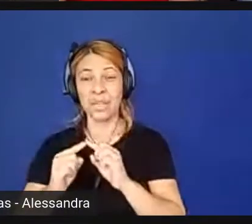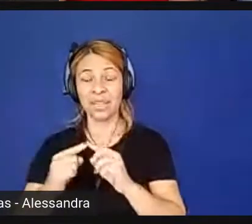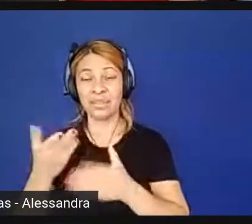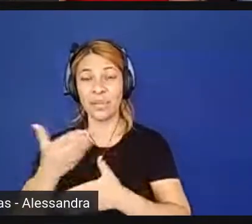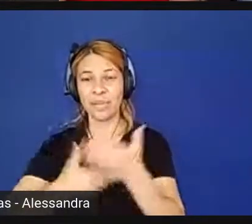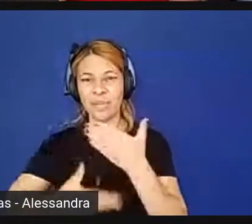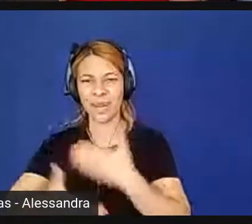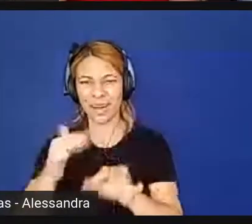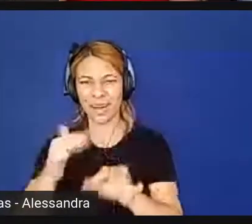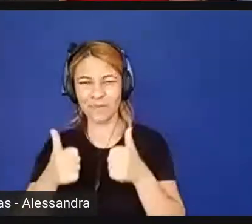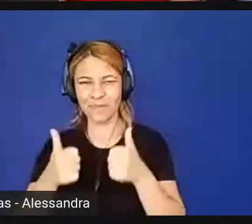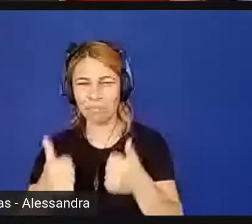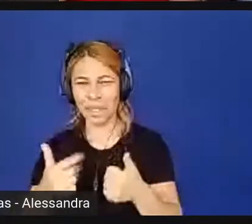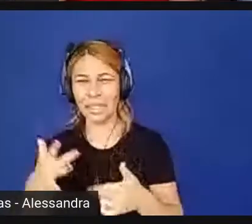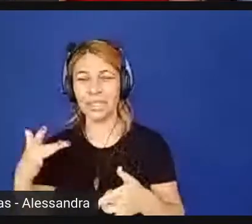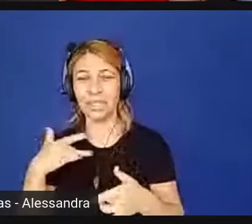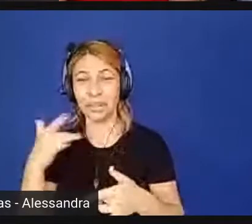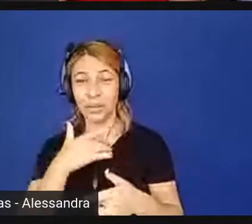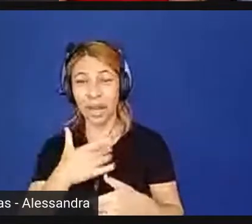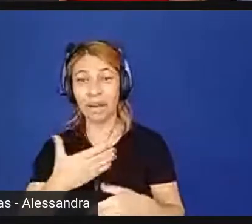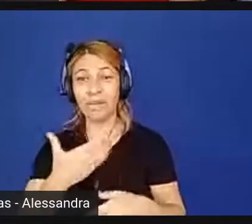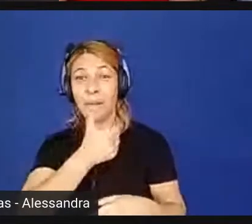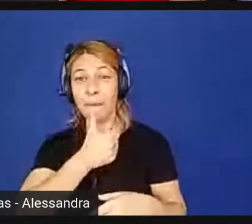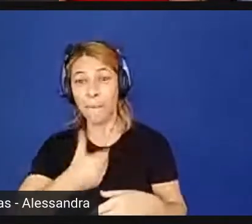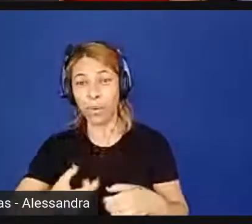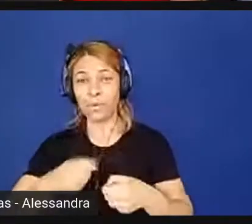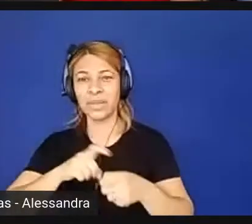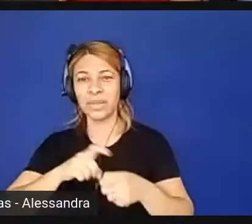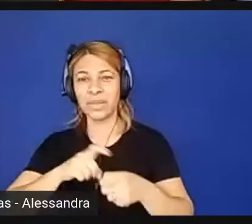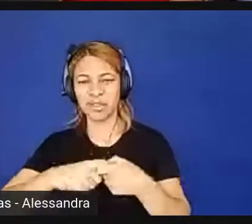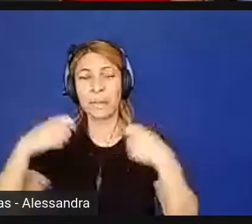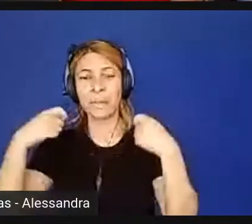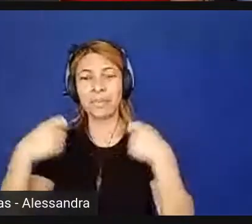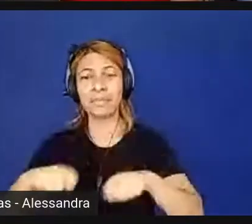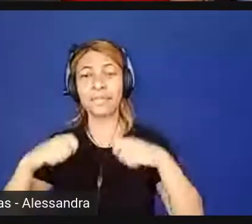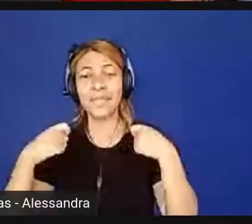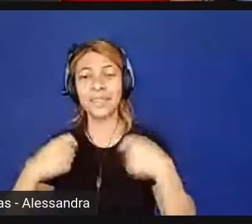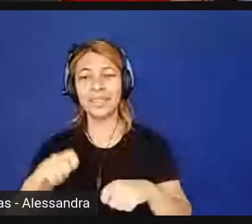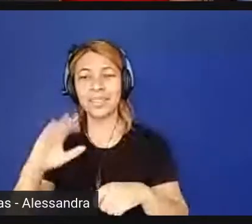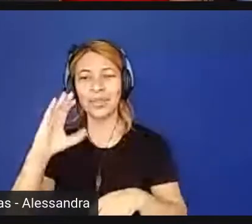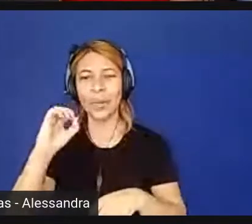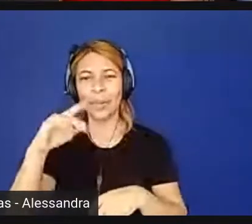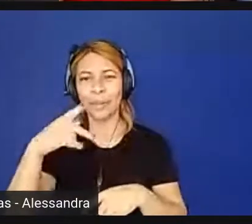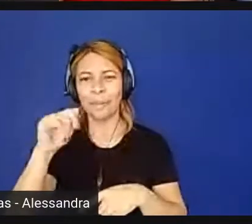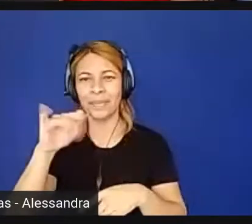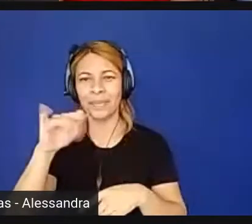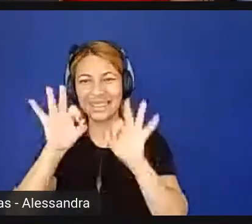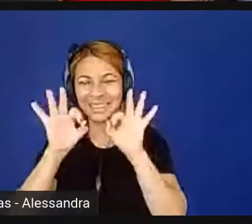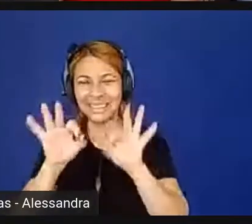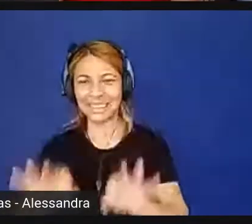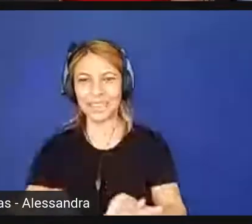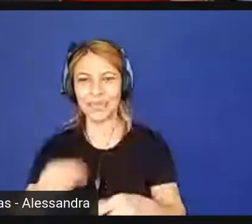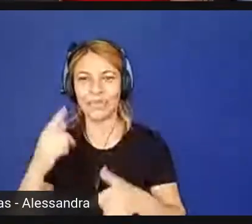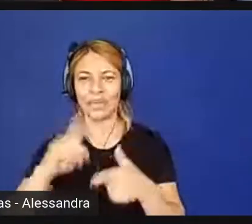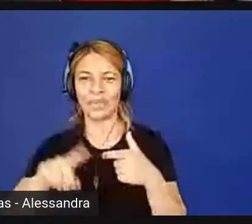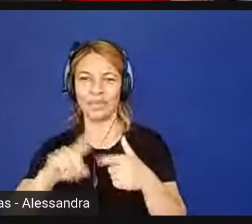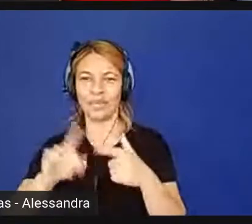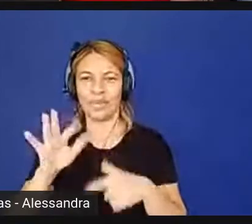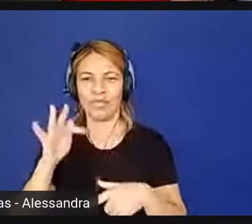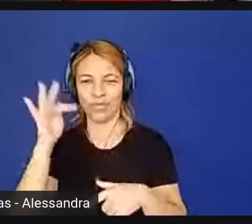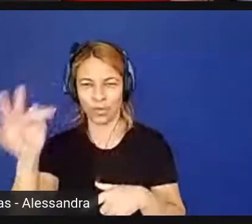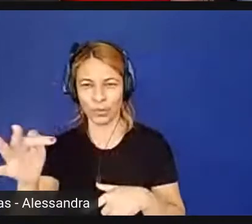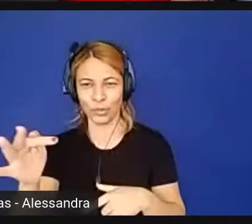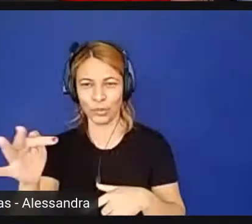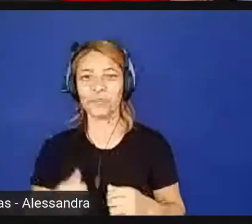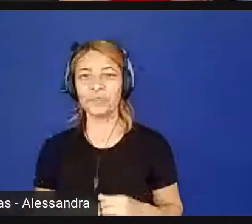do poder público com o particular demanda um compliance bem feito para que não gere frustração nem no poder público, nem no particular no futuro.